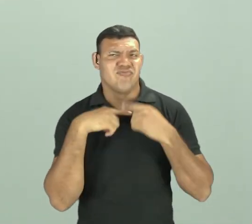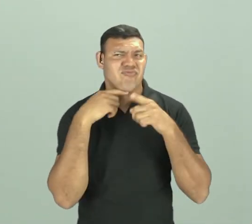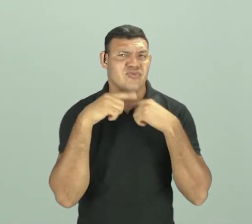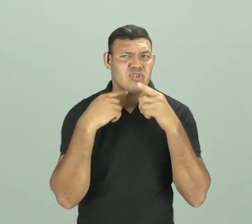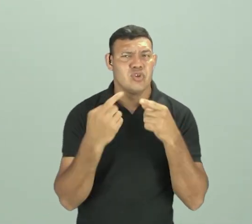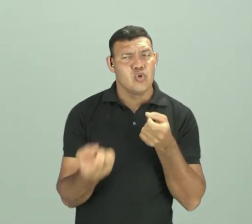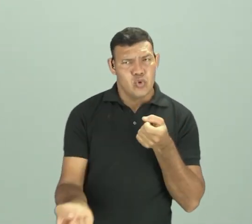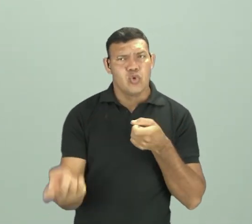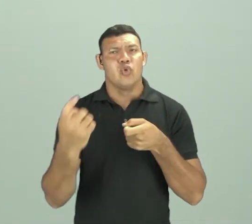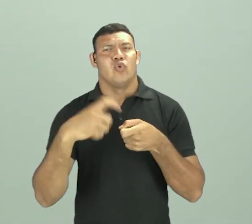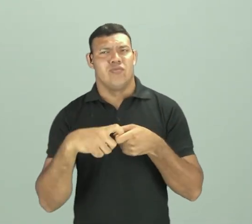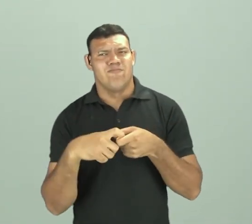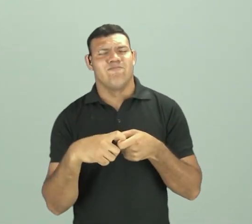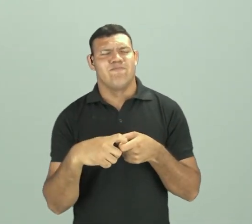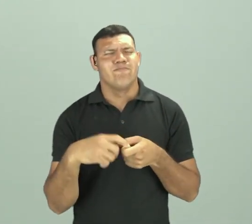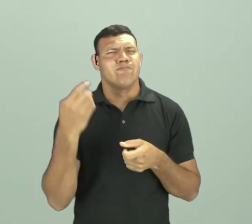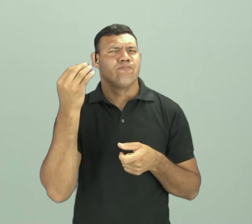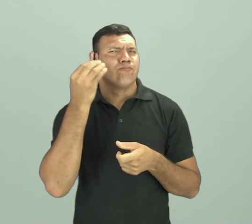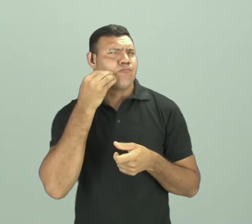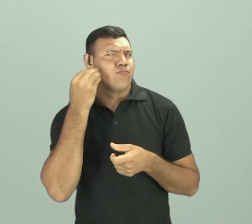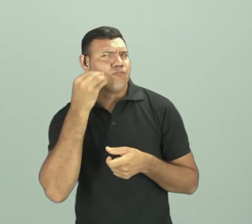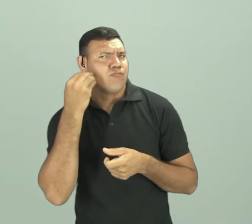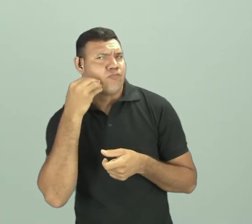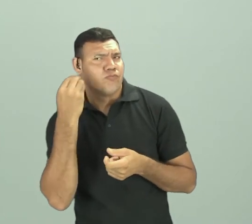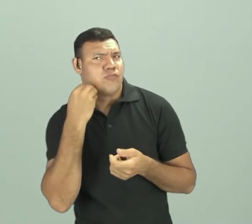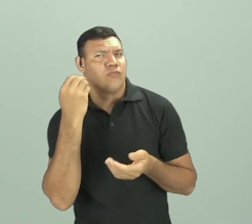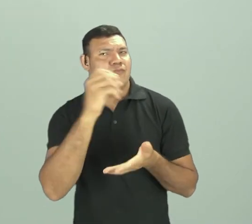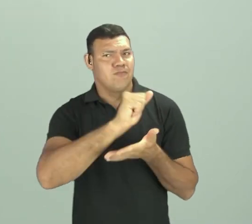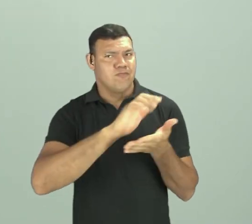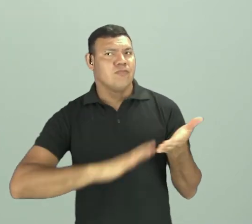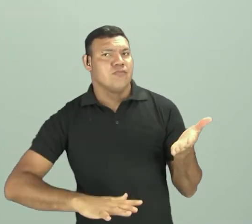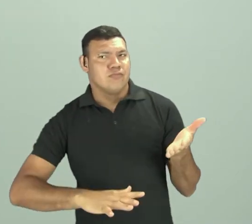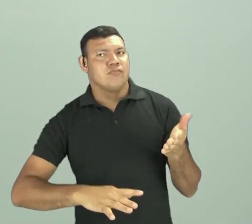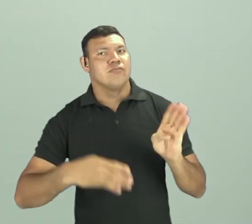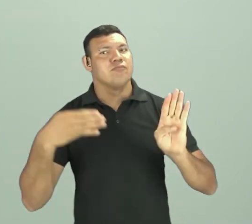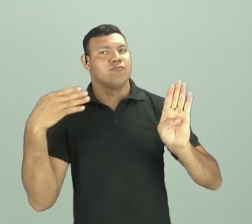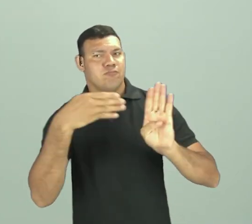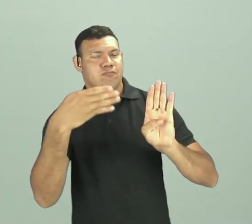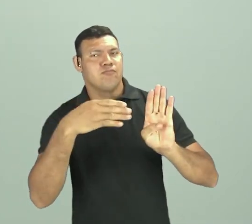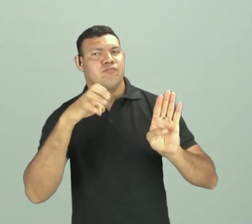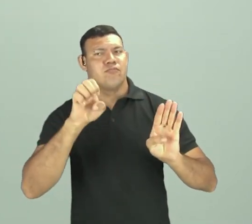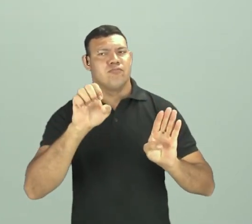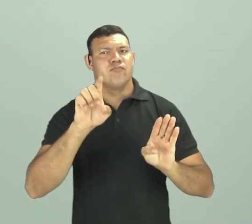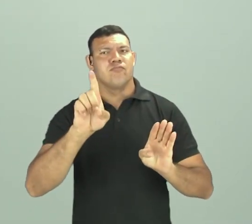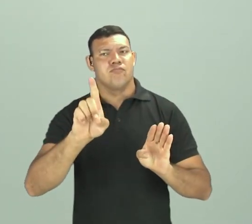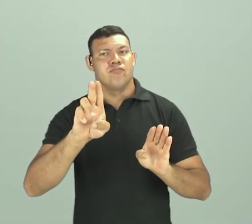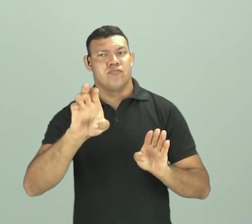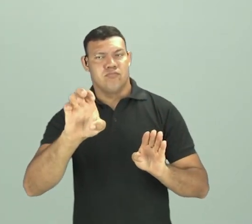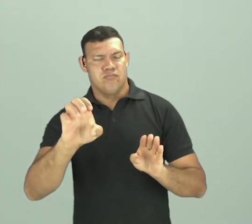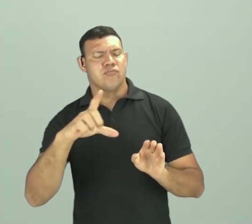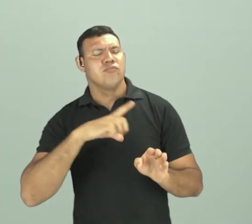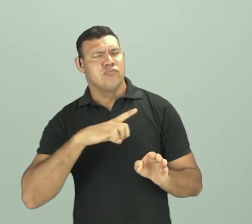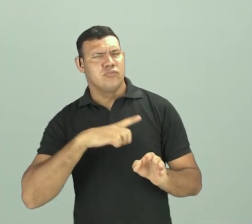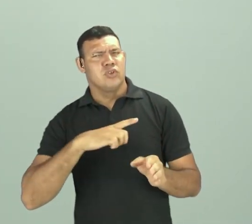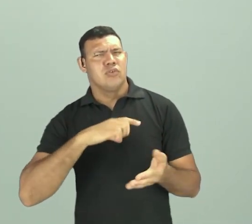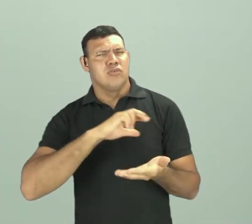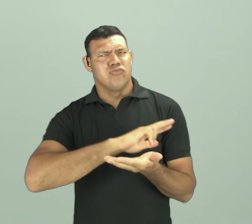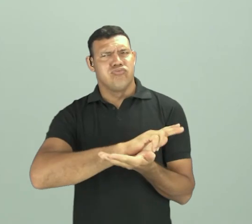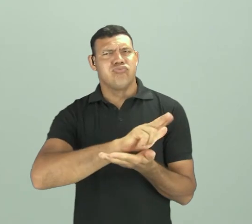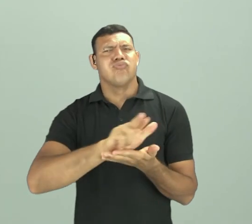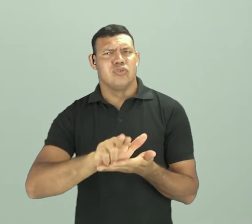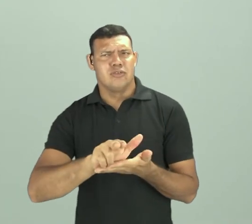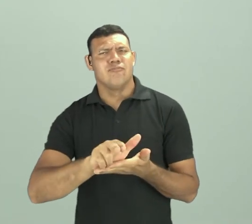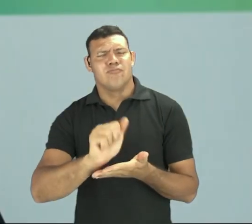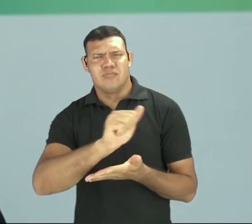voltem um pouquinho o vídeo, tentem fazer os exercícios. Não se esqueçam, na plataforma Duque, nós temos mais exercícios a esse respeito aqui. Vocês vão